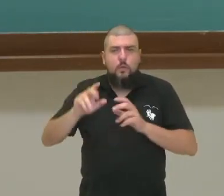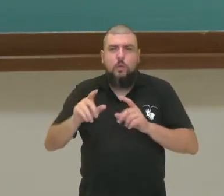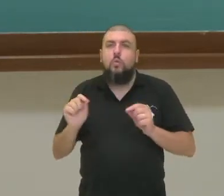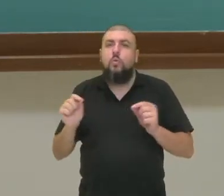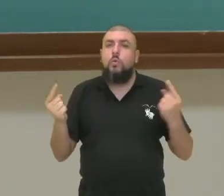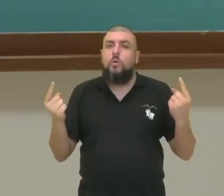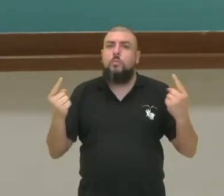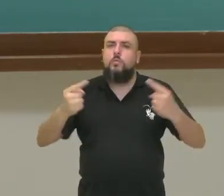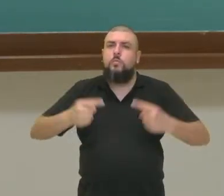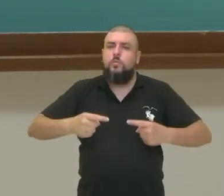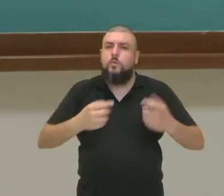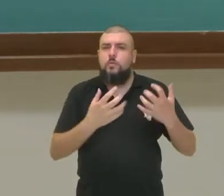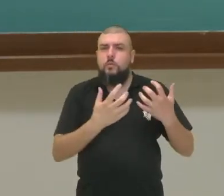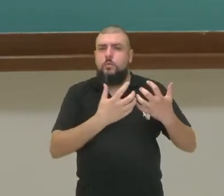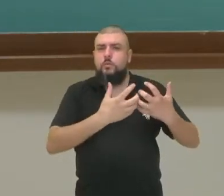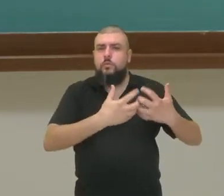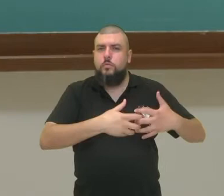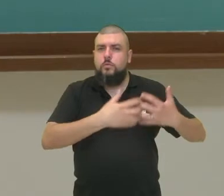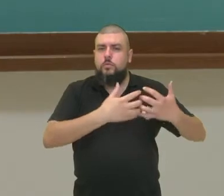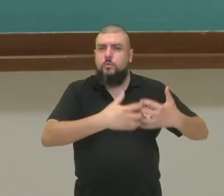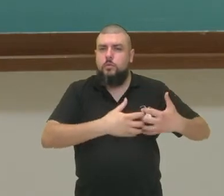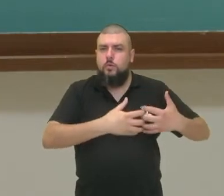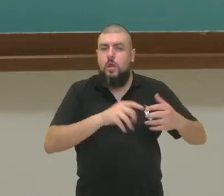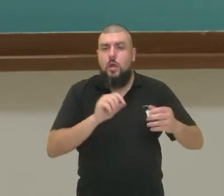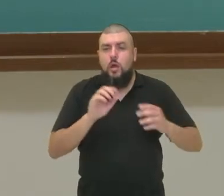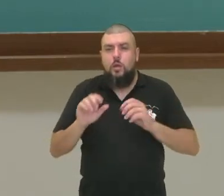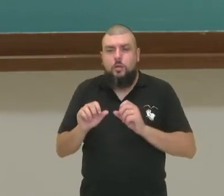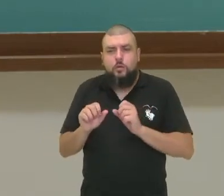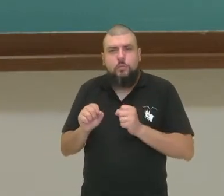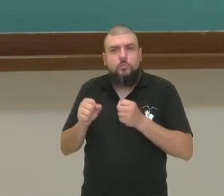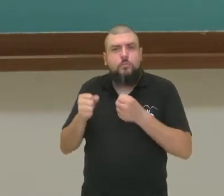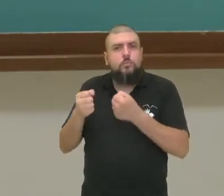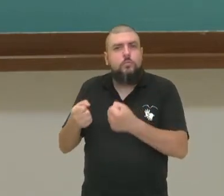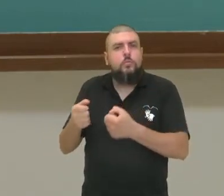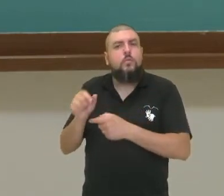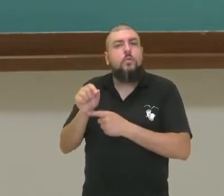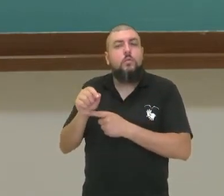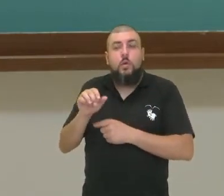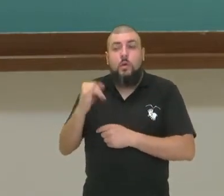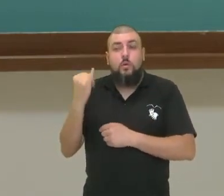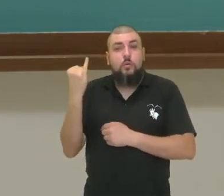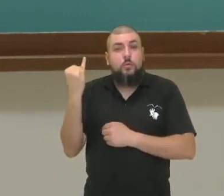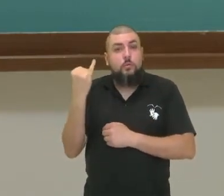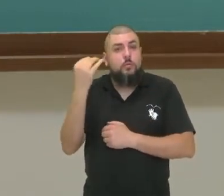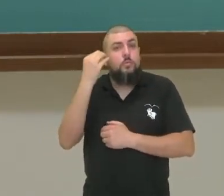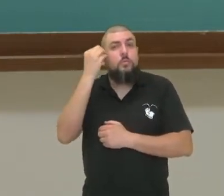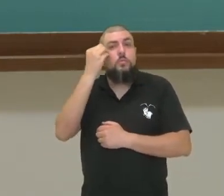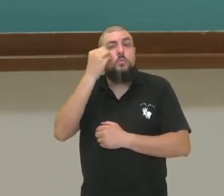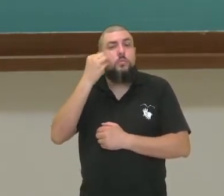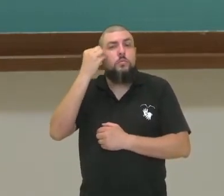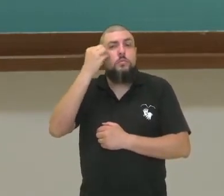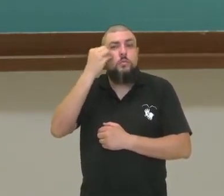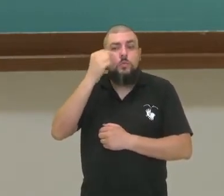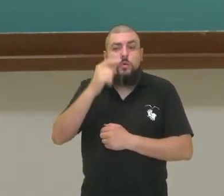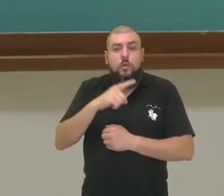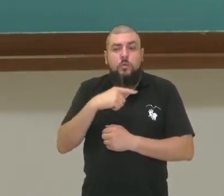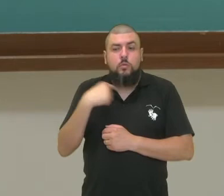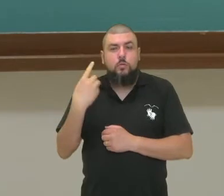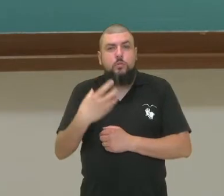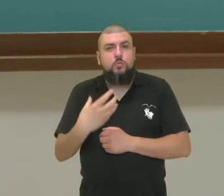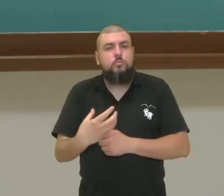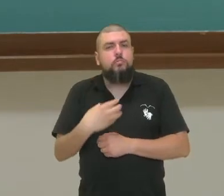racionalismo, vai defender a importância dos sentidos, da experiência empírica que nós temos das